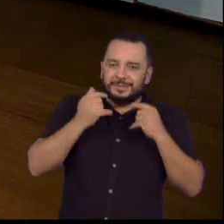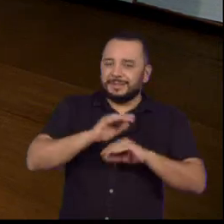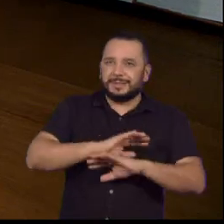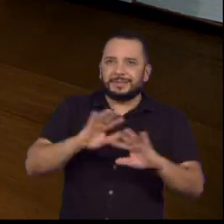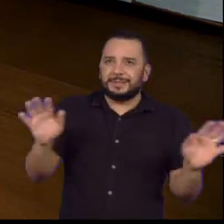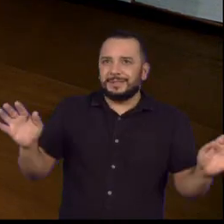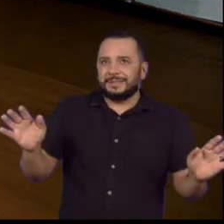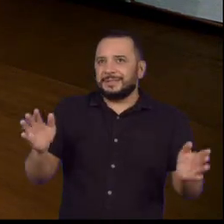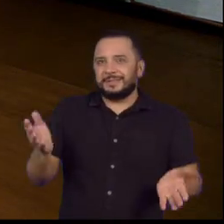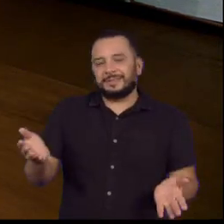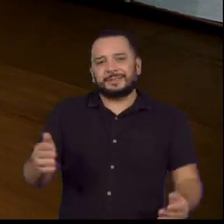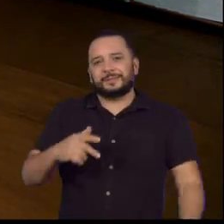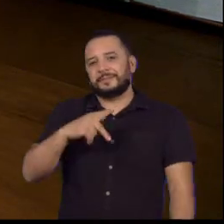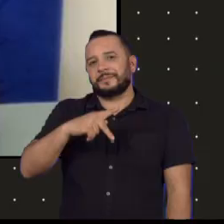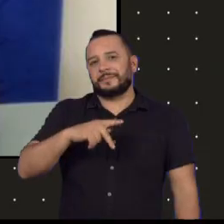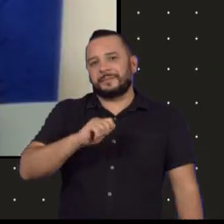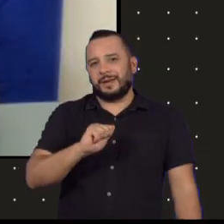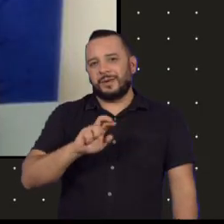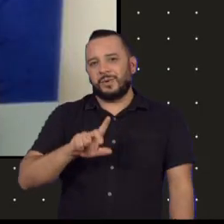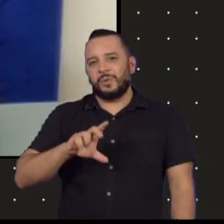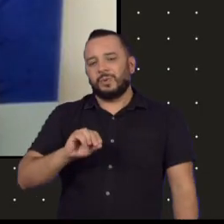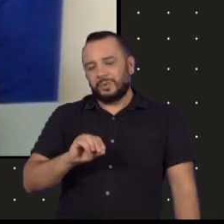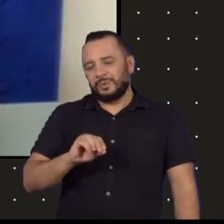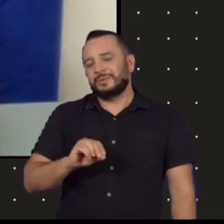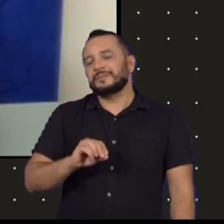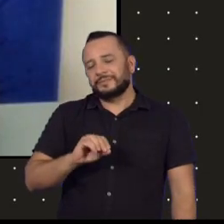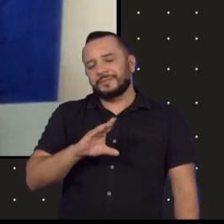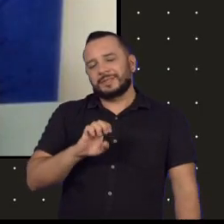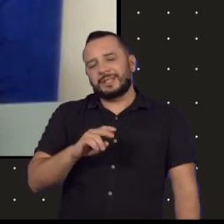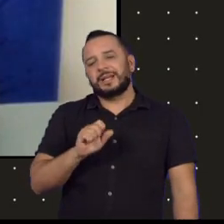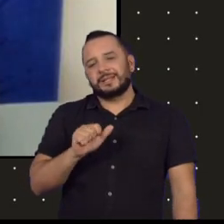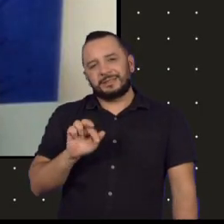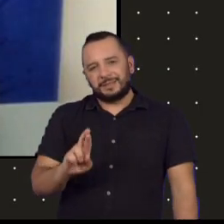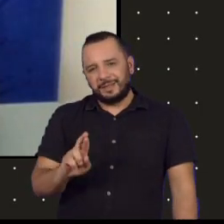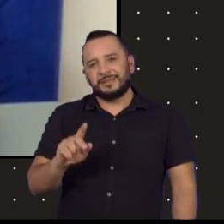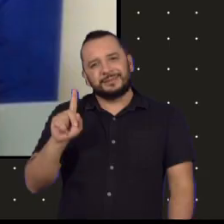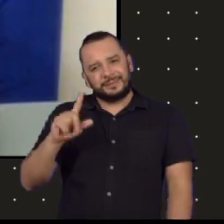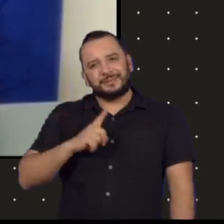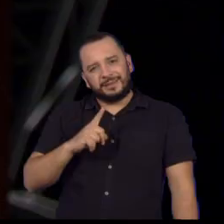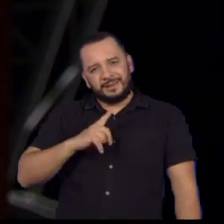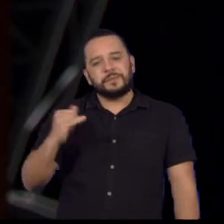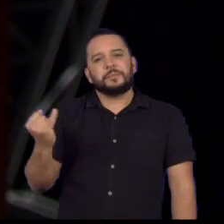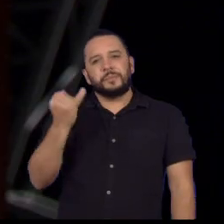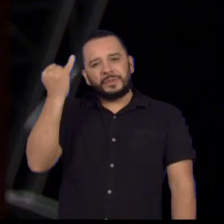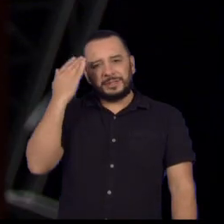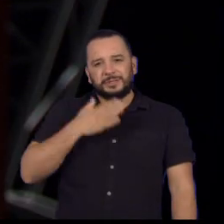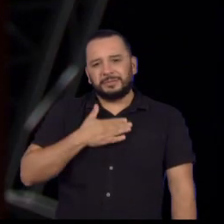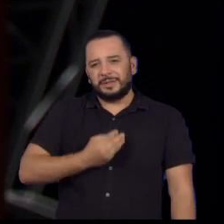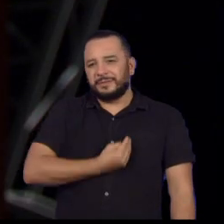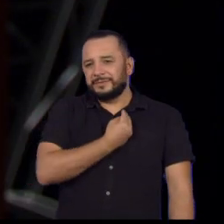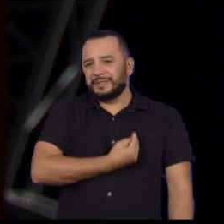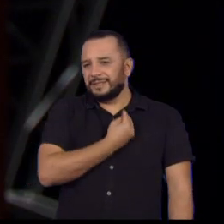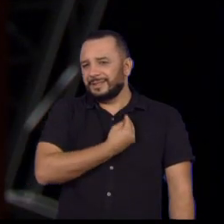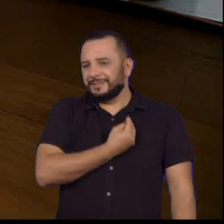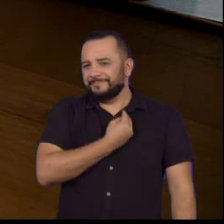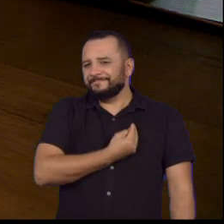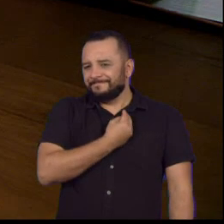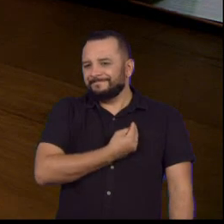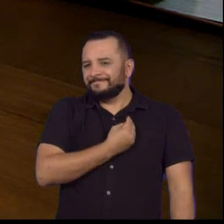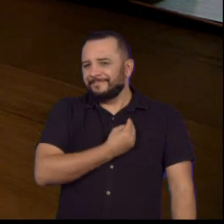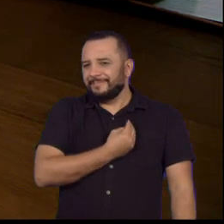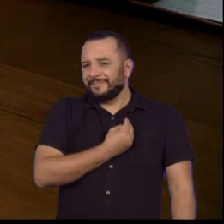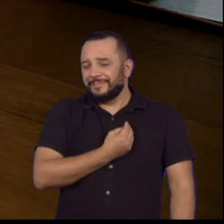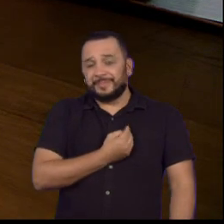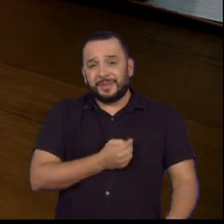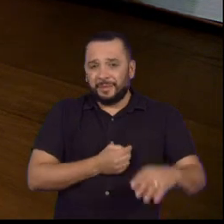Que isso, Paulo César, ele tem uma importância, de fato, na minha vida. Eu não sei, o Brasil